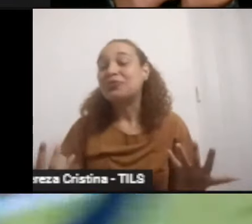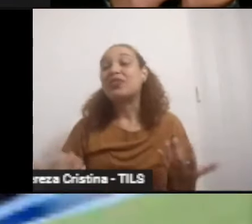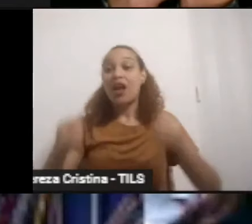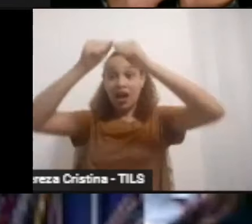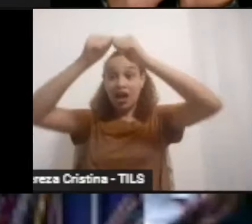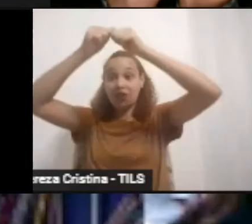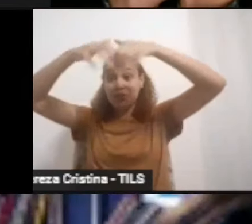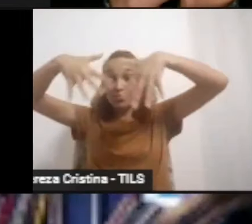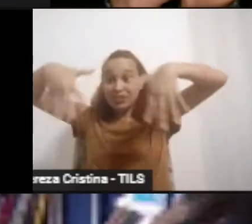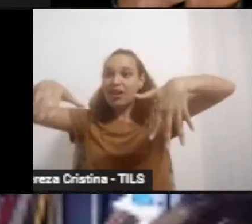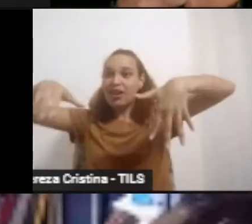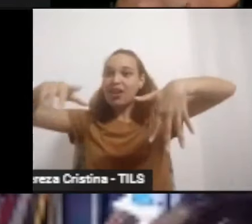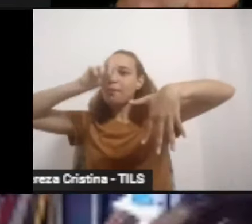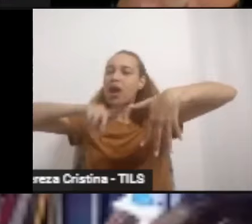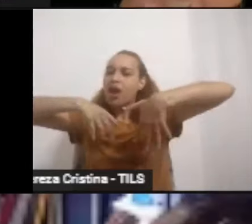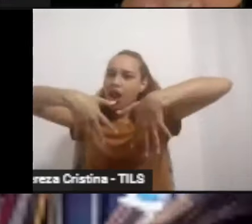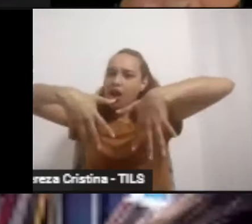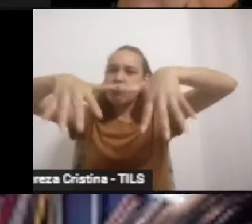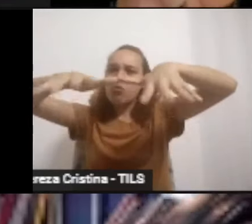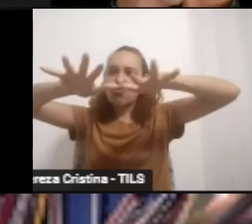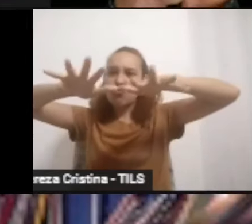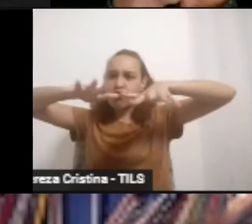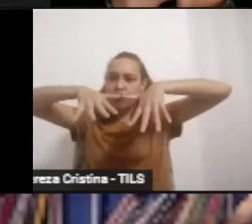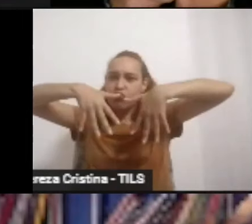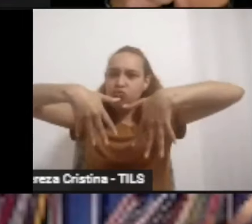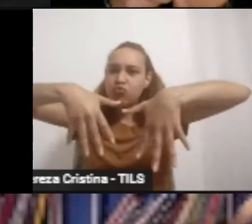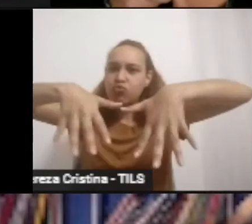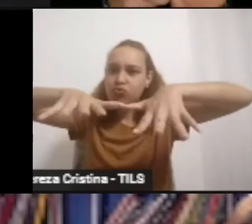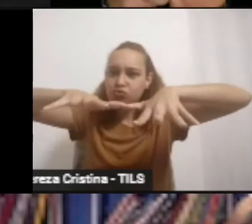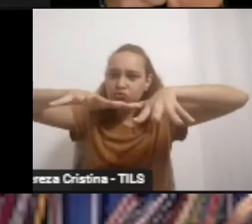balançando, vendo aqui ao vivo, ela faz